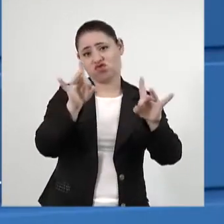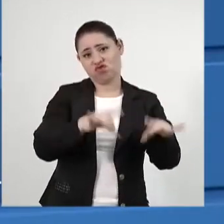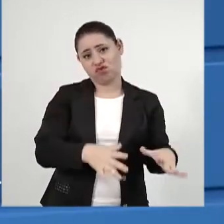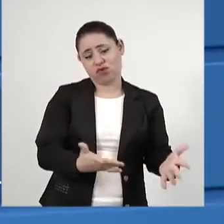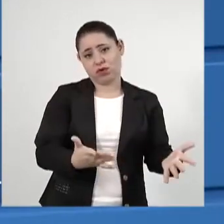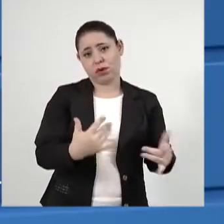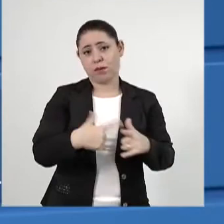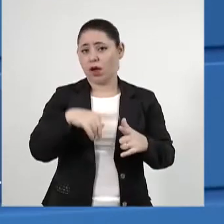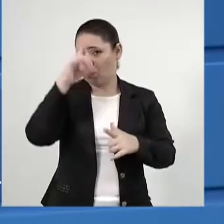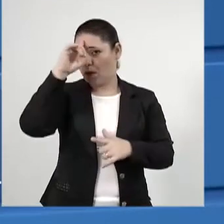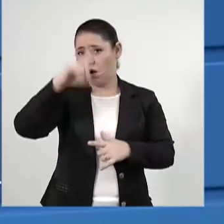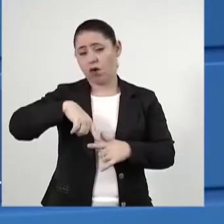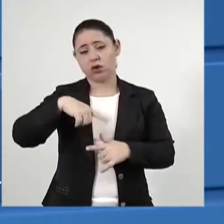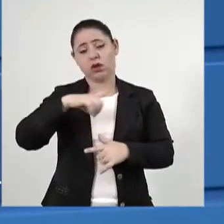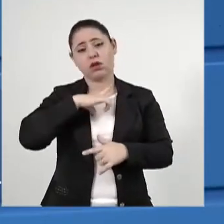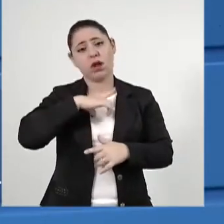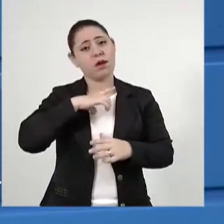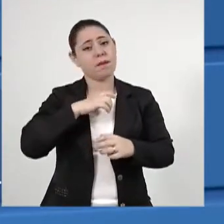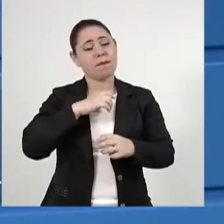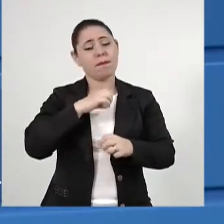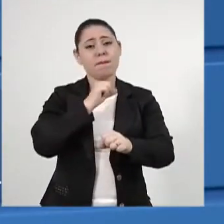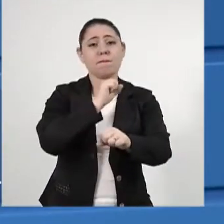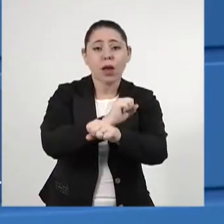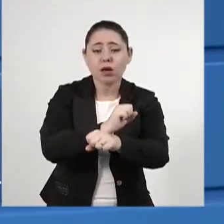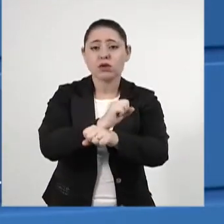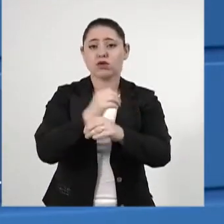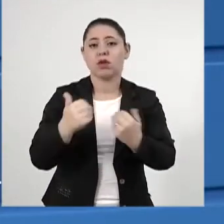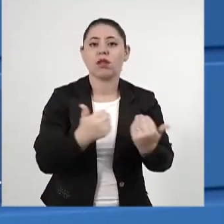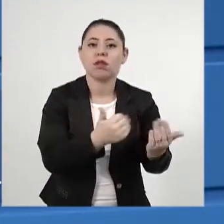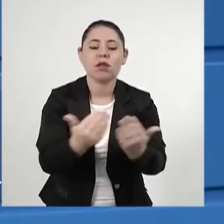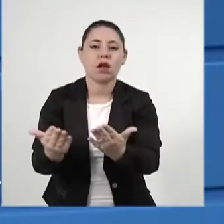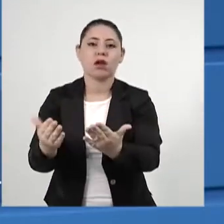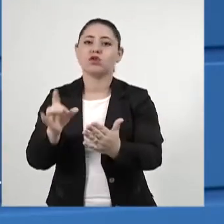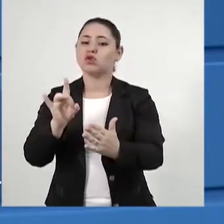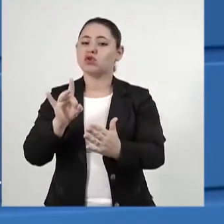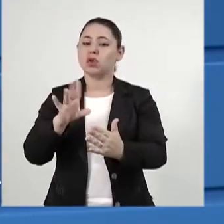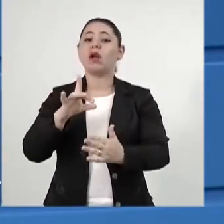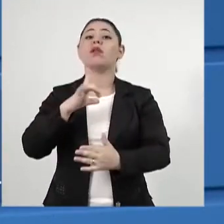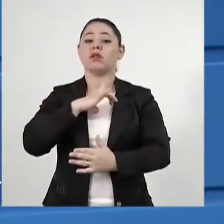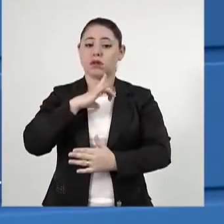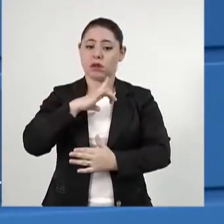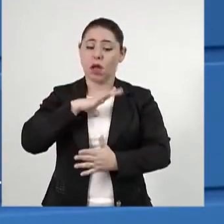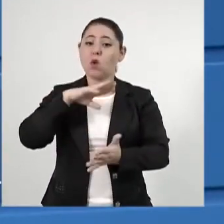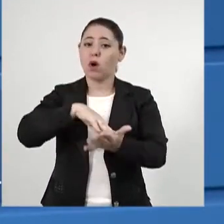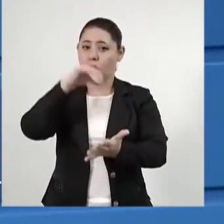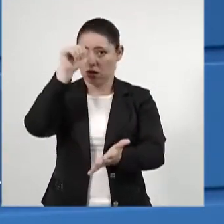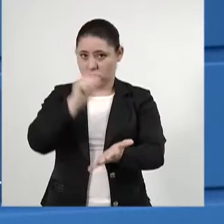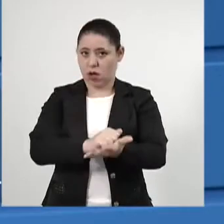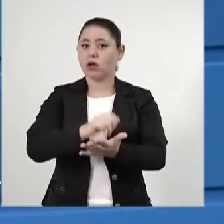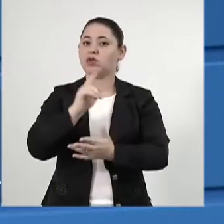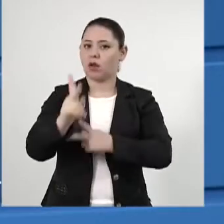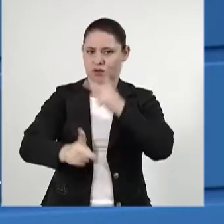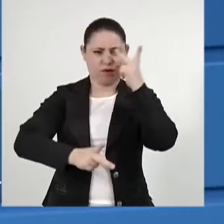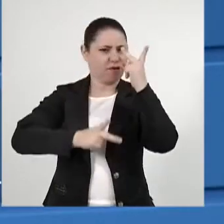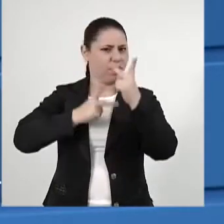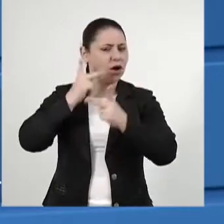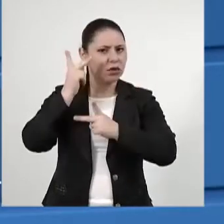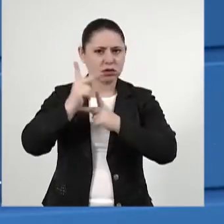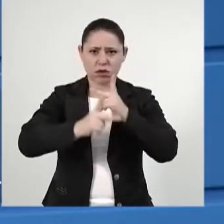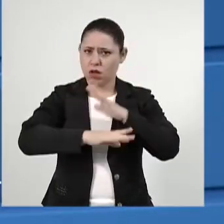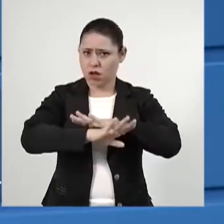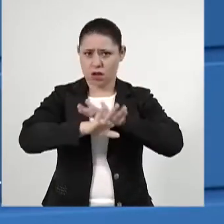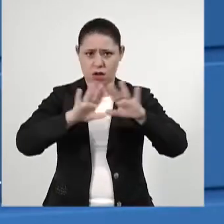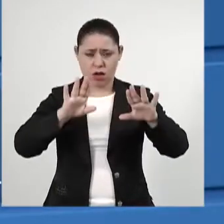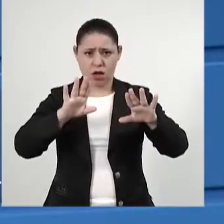porque tem uma ordem para não distribuir. É isso só que eu estou falando. Ó, já existe lá um cadastro. Não estou falando aqui que